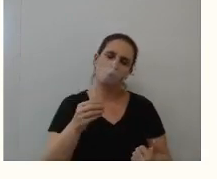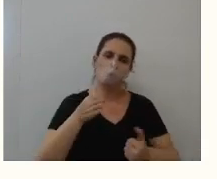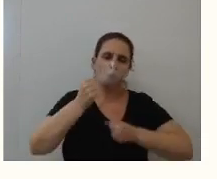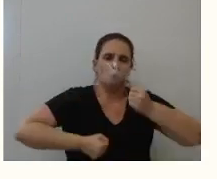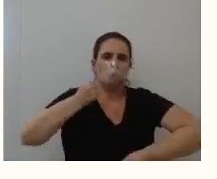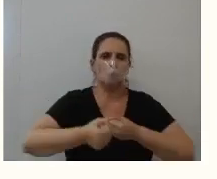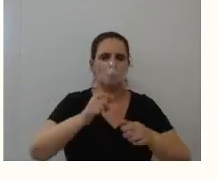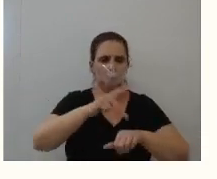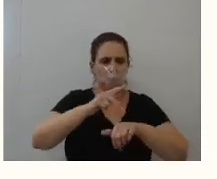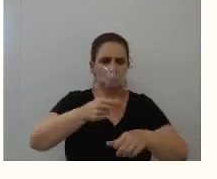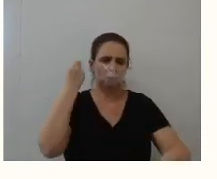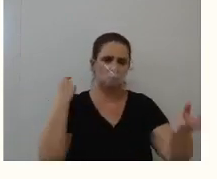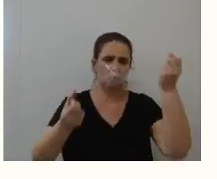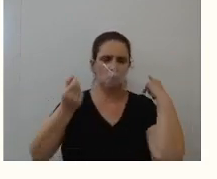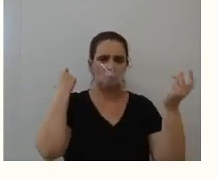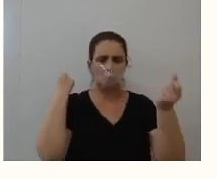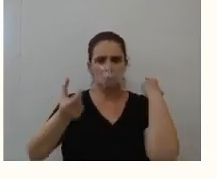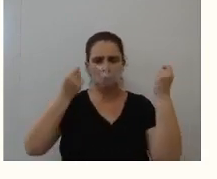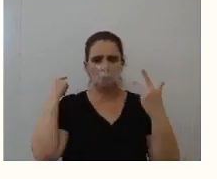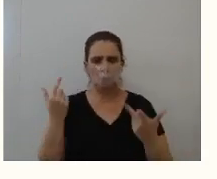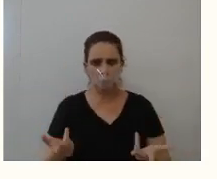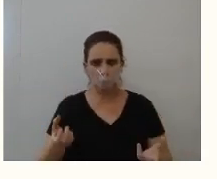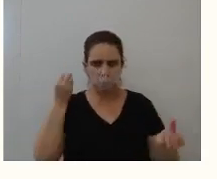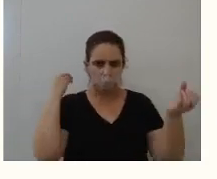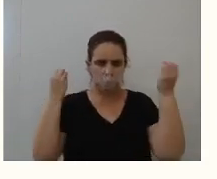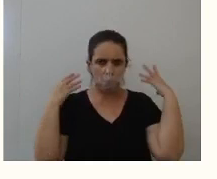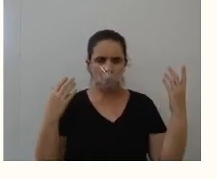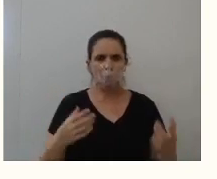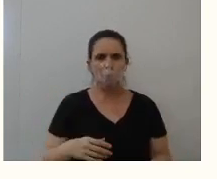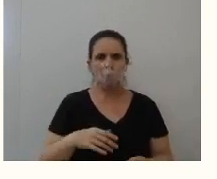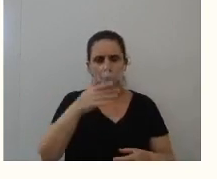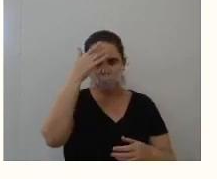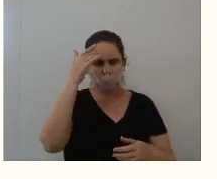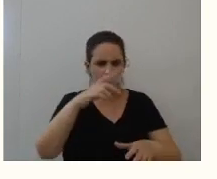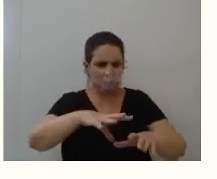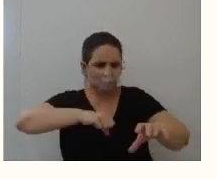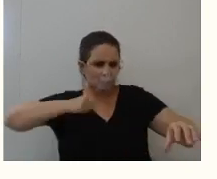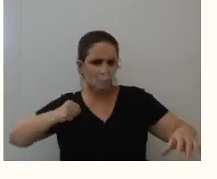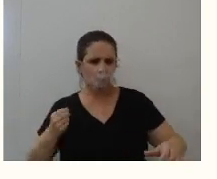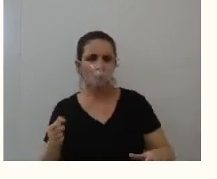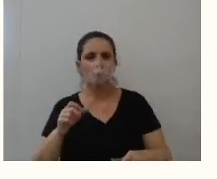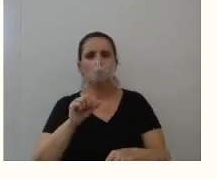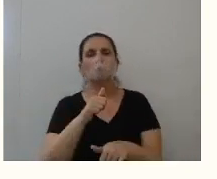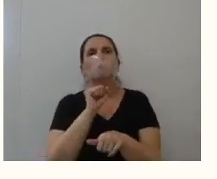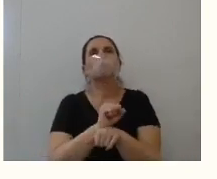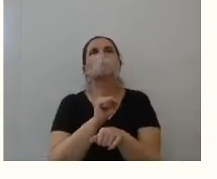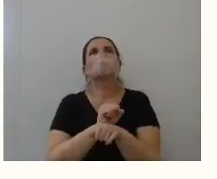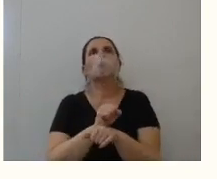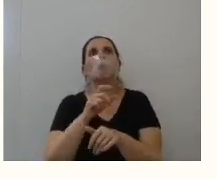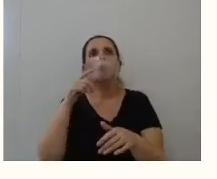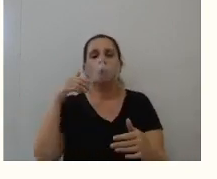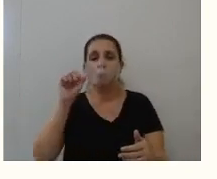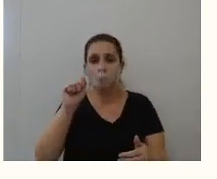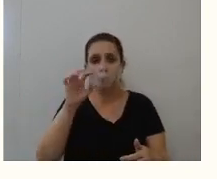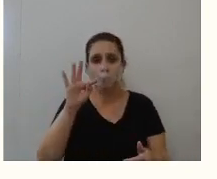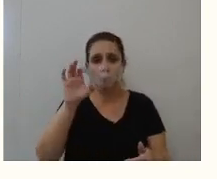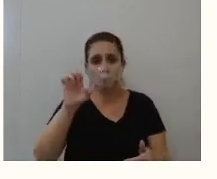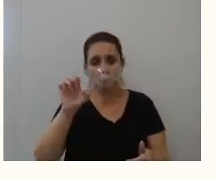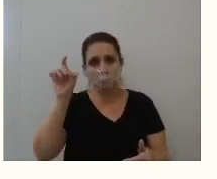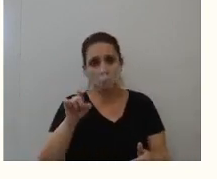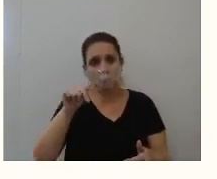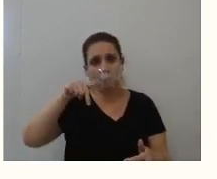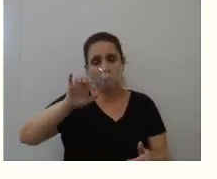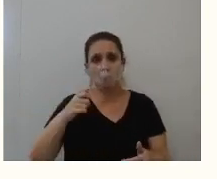trás. Ninguém o arredava dali até que eu voltasse. O até que é um